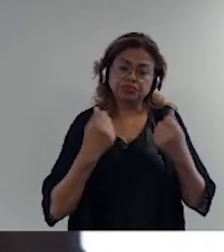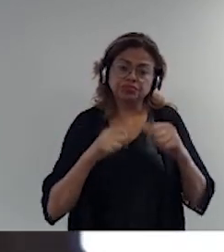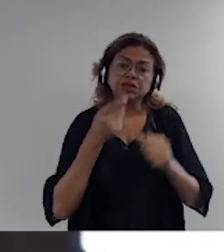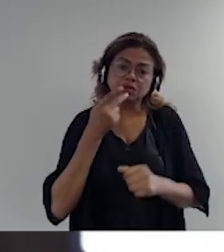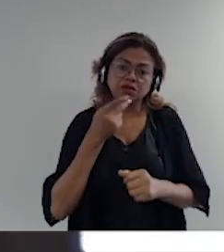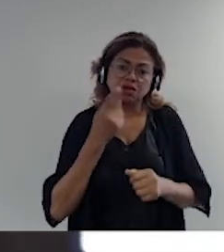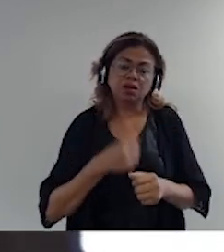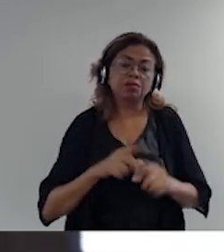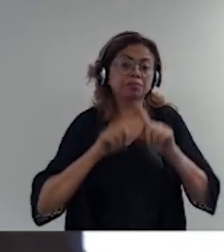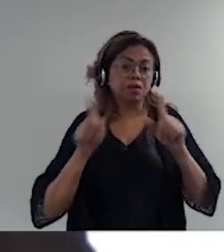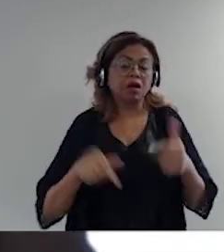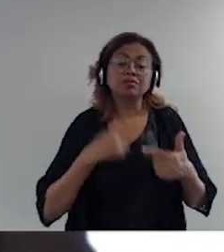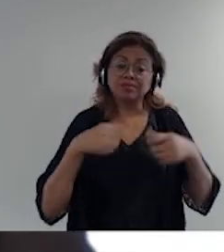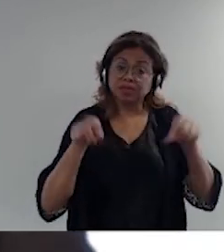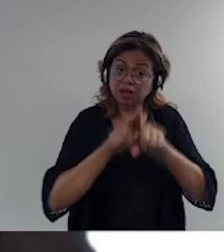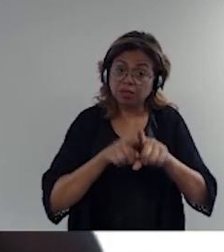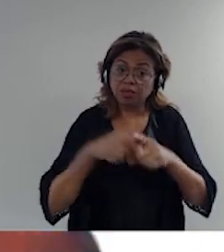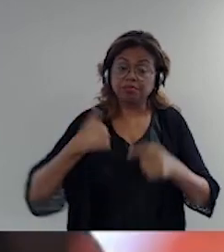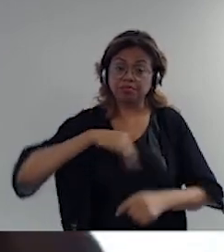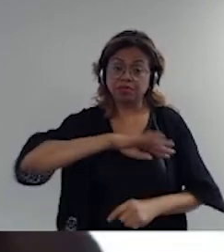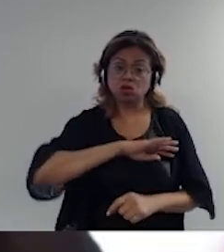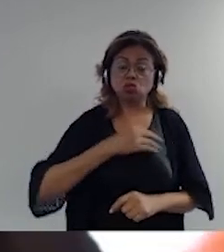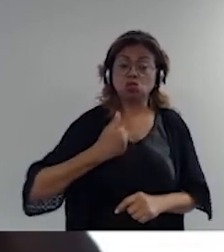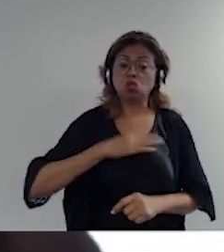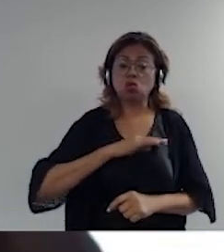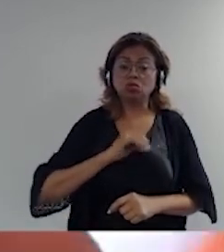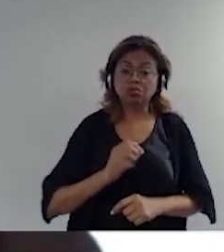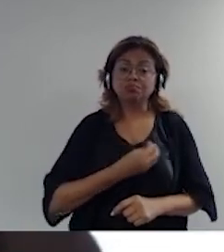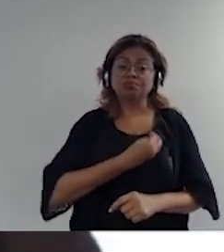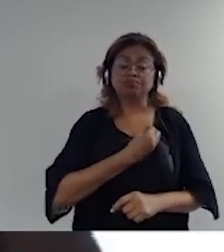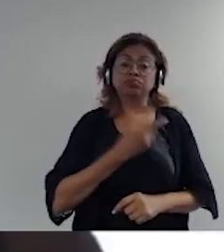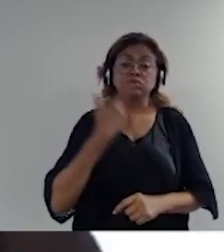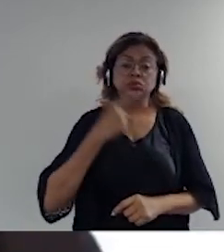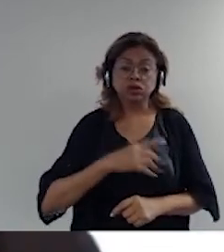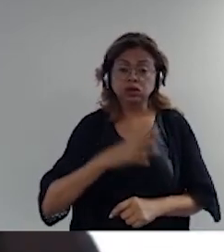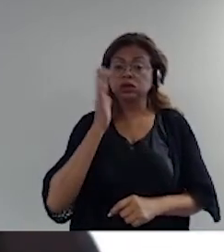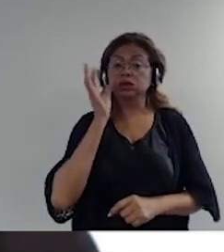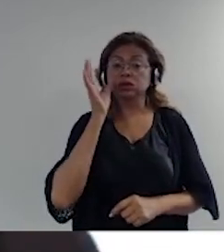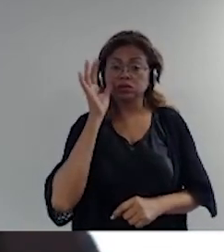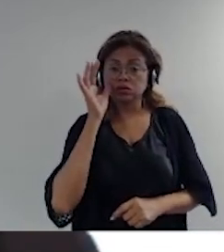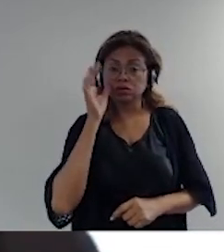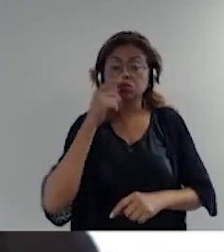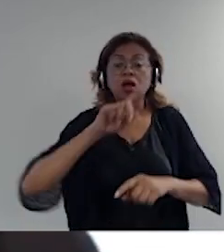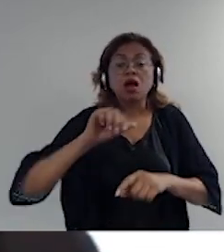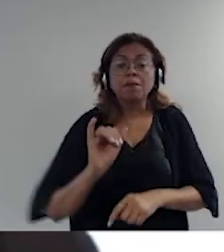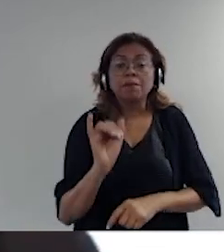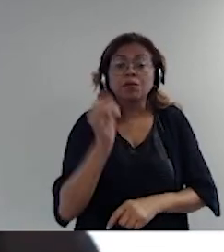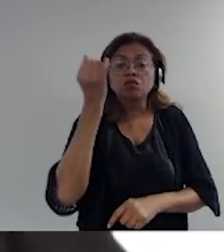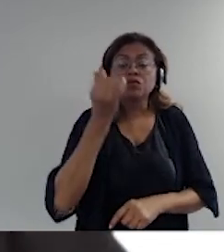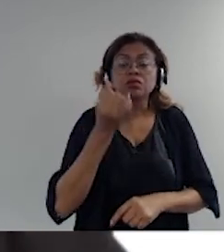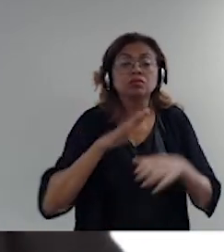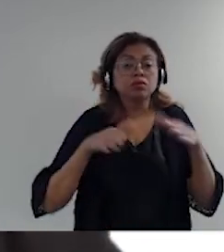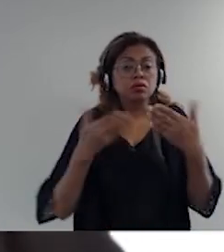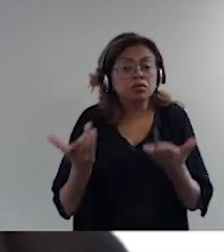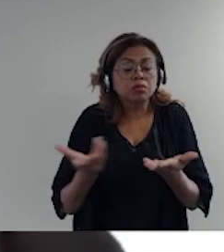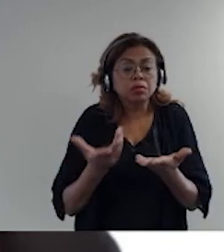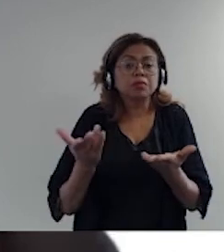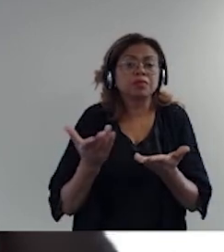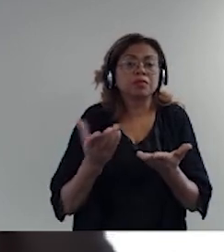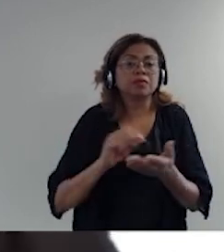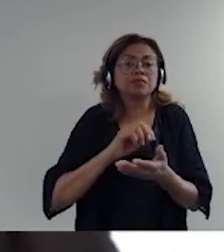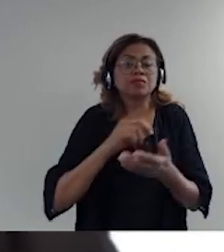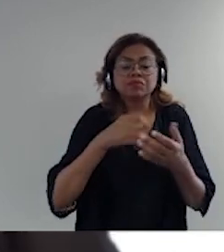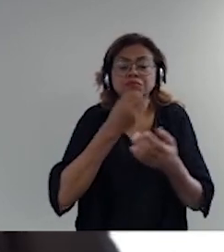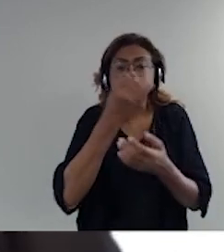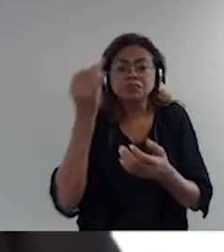nós temos que manter a atenção para aproveitar as oportunidades, e essa, sem dúvida, é uma delas. E é curioso, porque